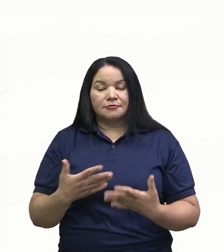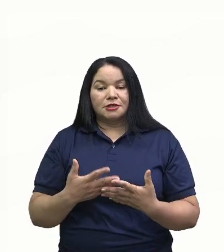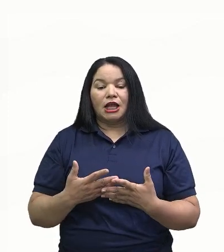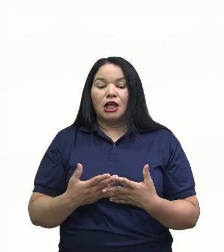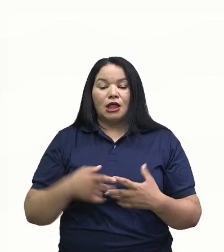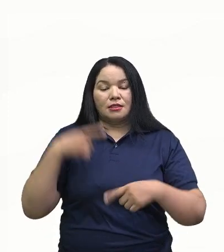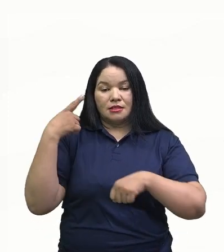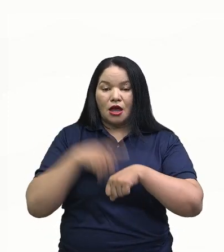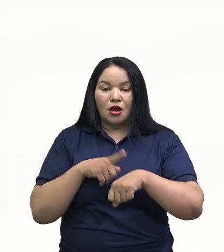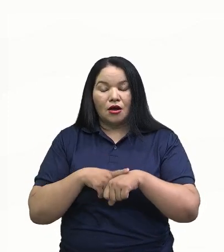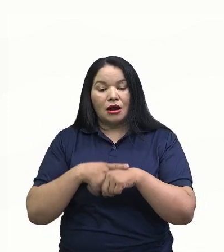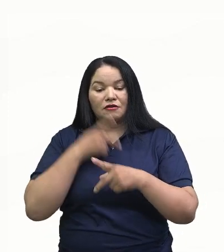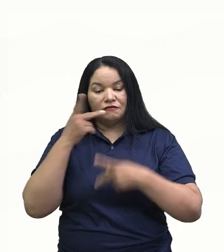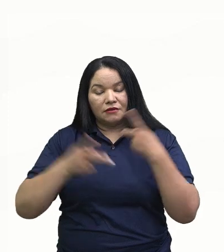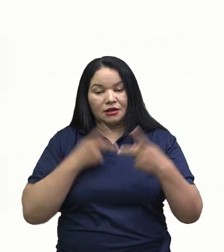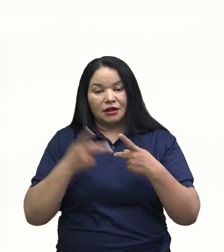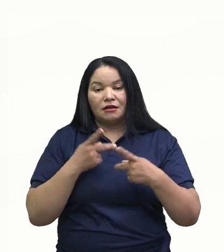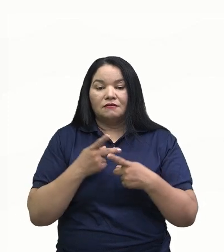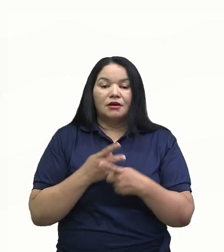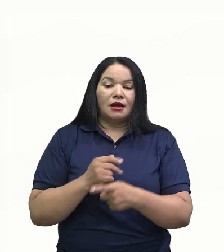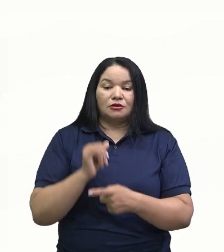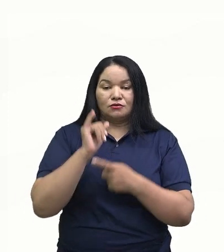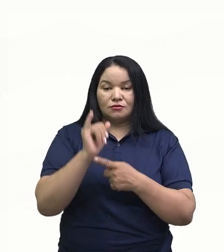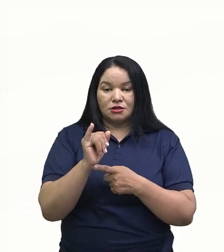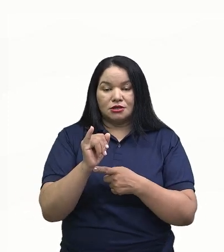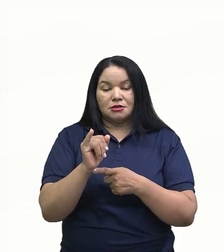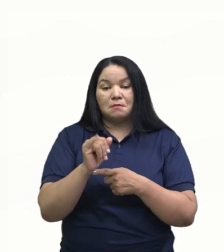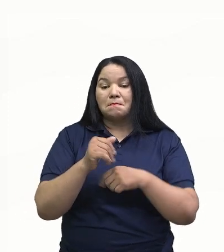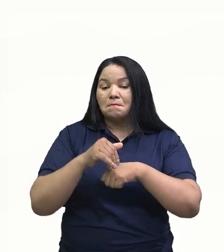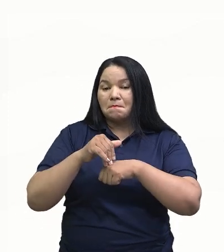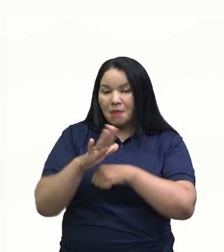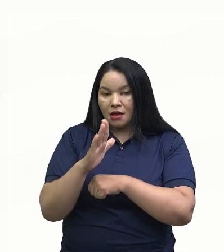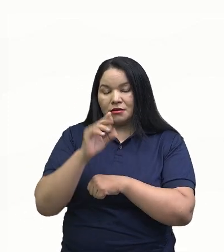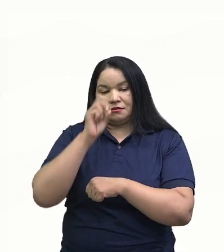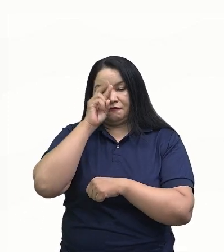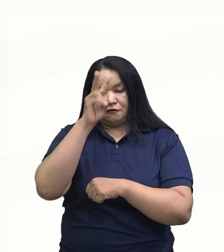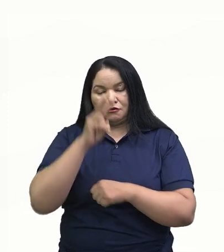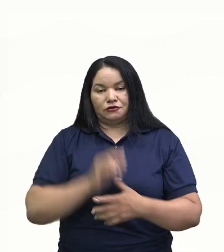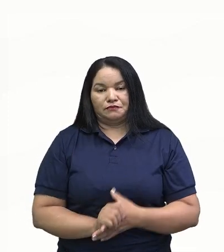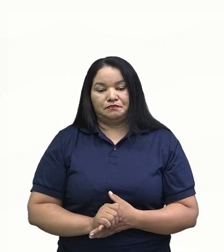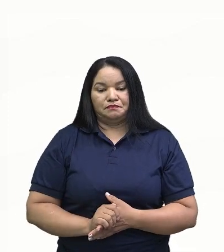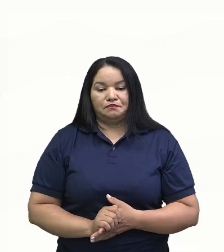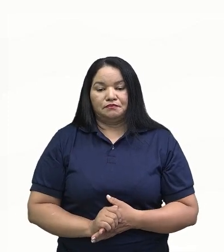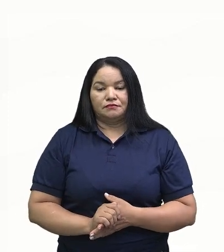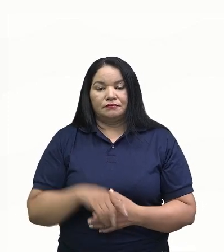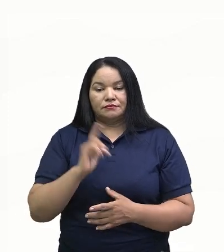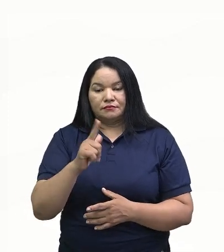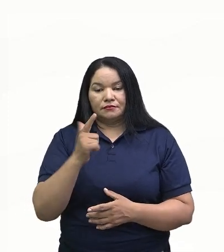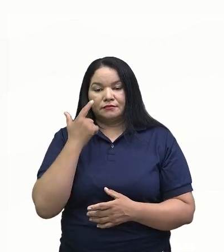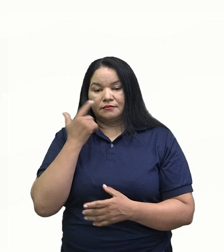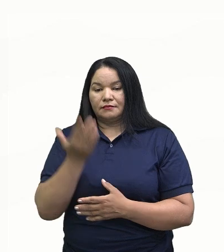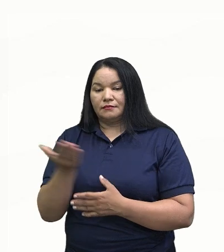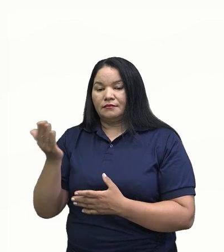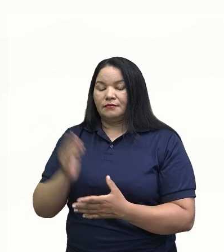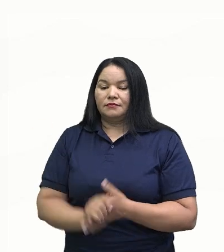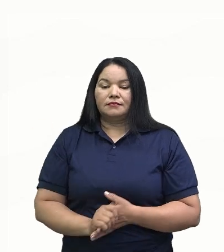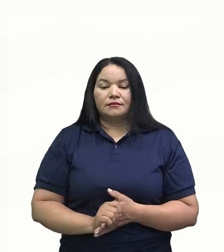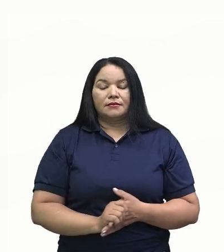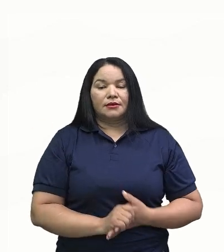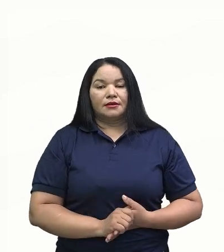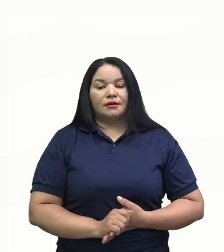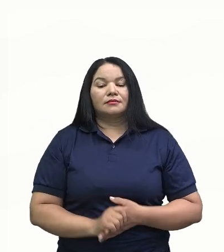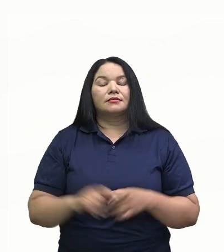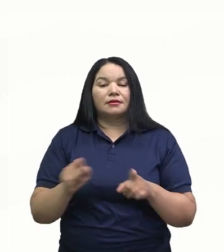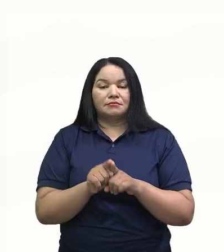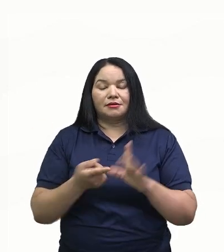pronunciar o I mais forte. Ok? Então, vamos conhecer outra palavra também da